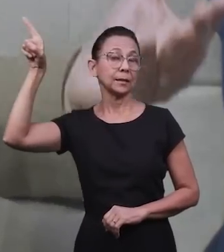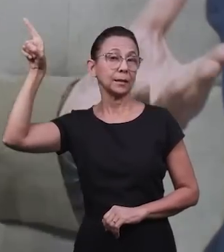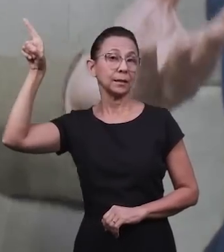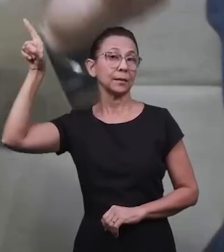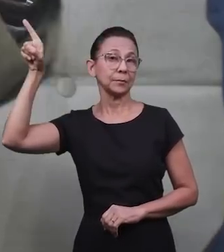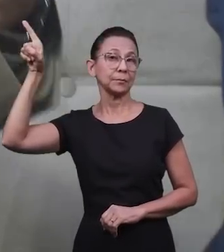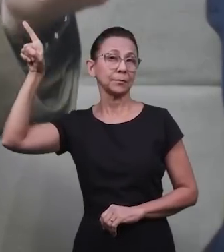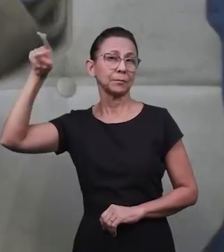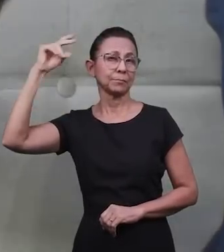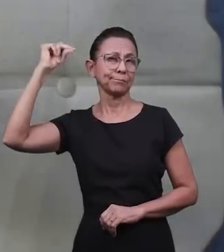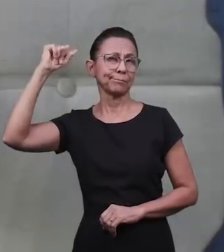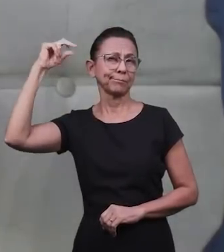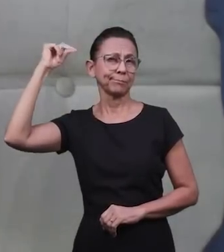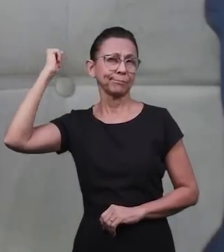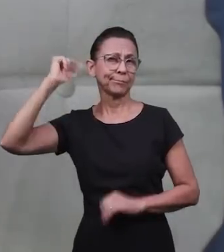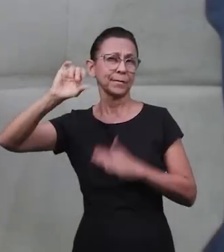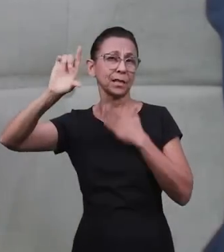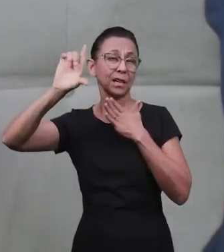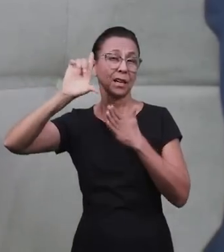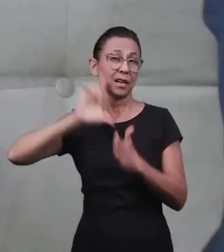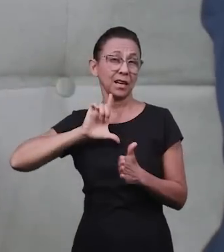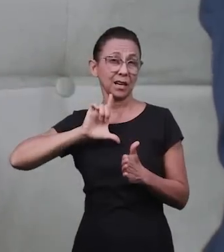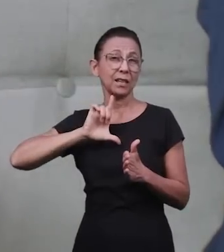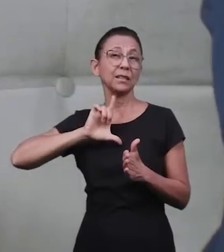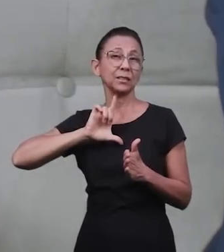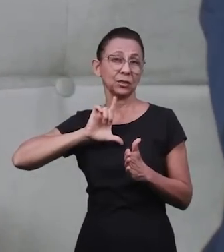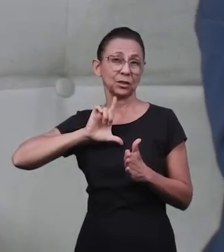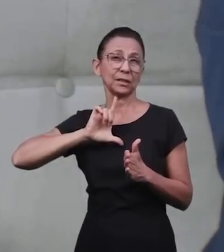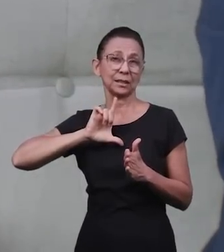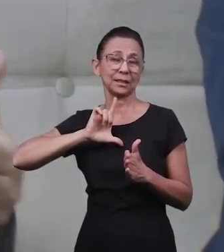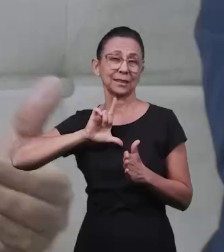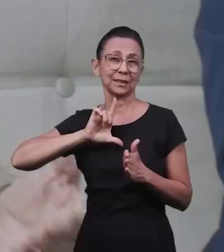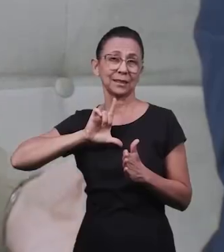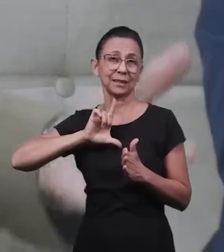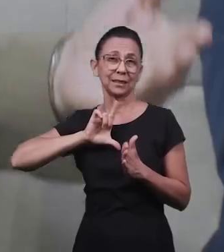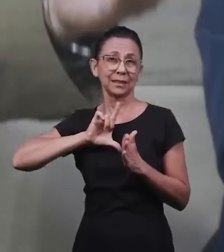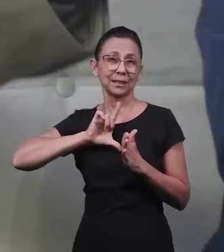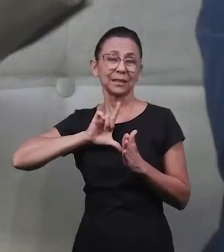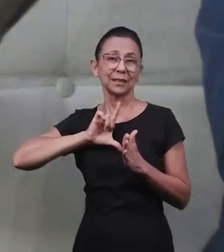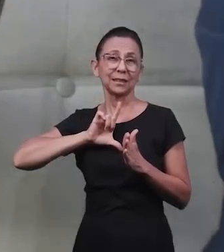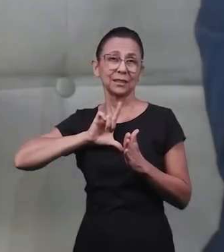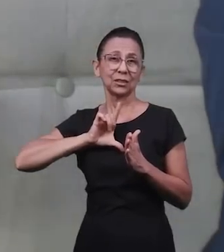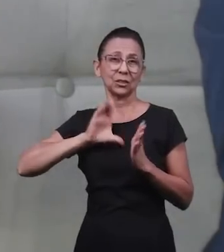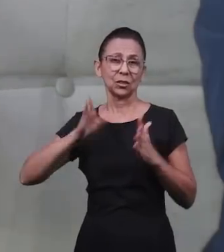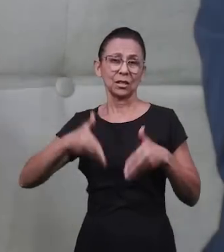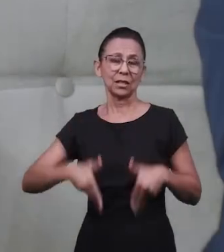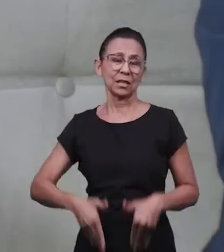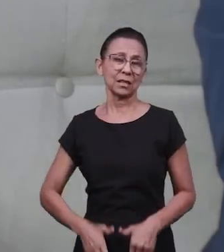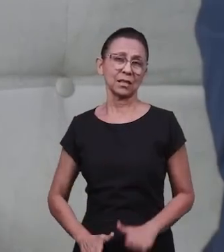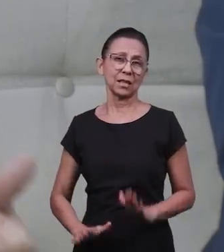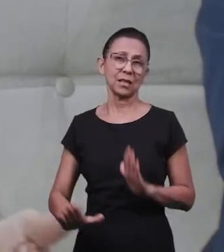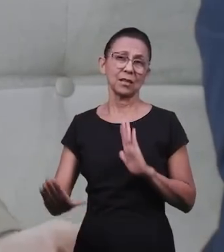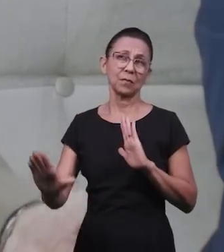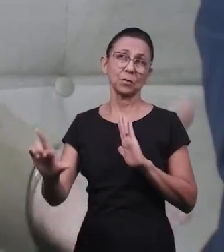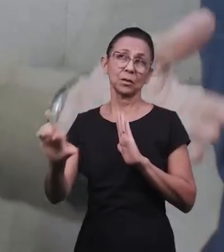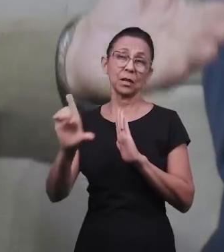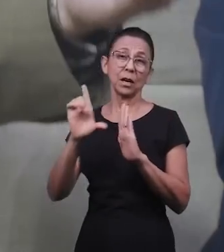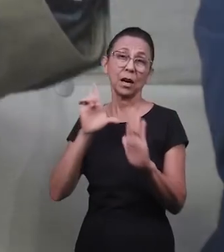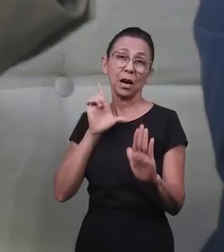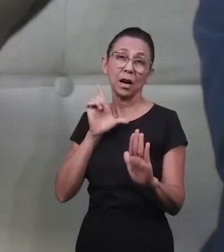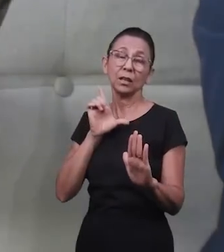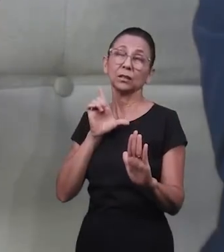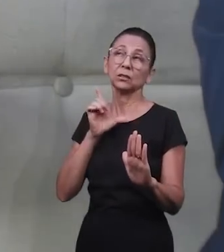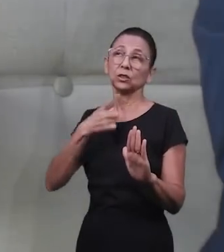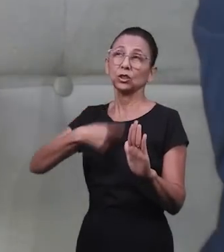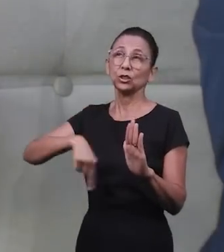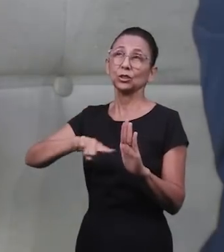Certo? Ele nos amou antes de nós o amarmos, de nós o buscarmos, de